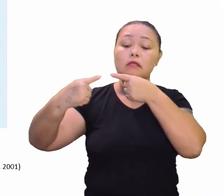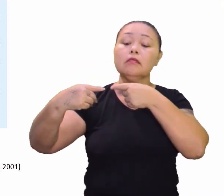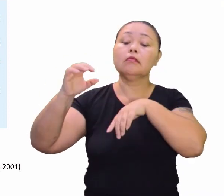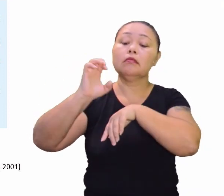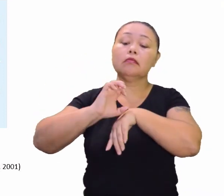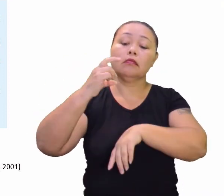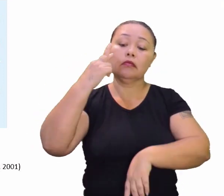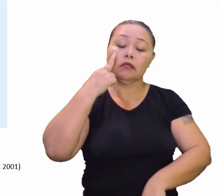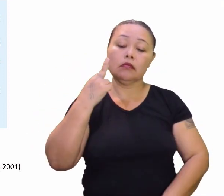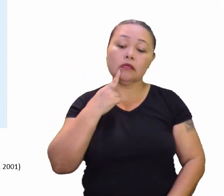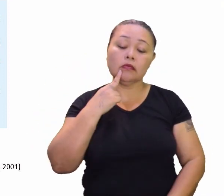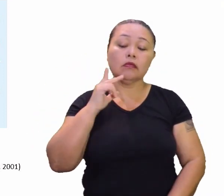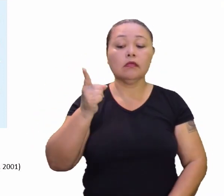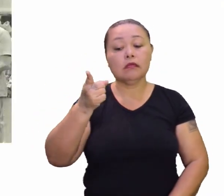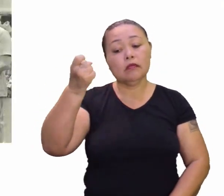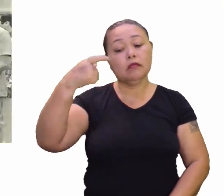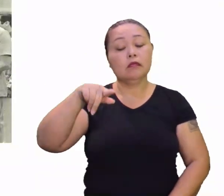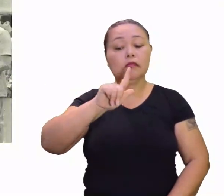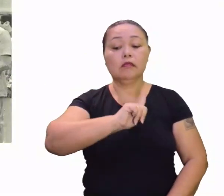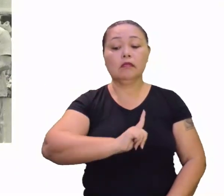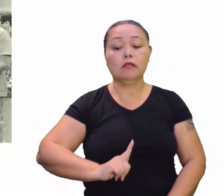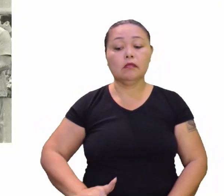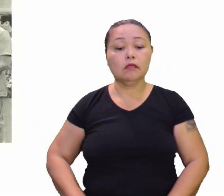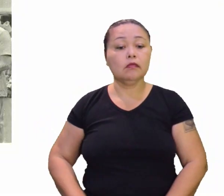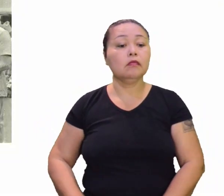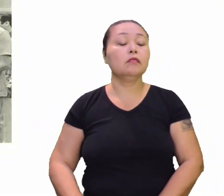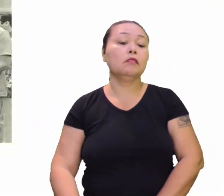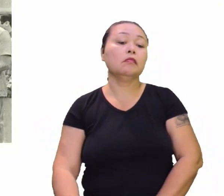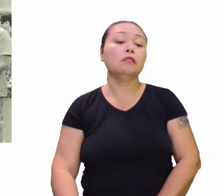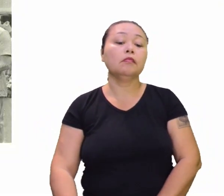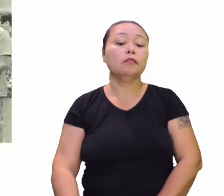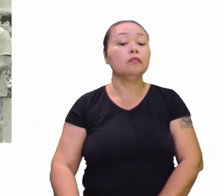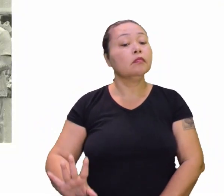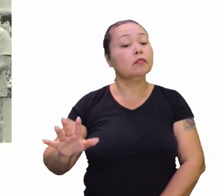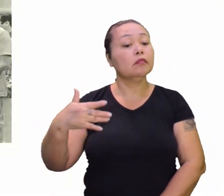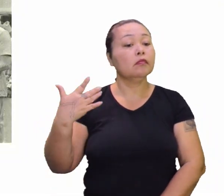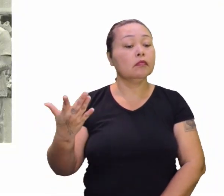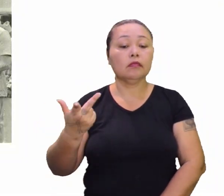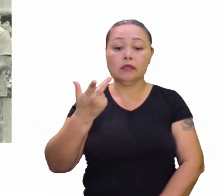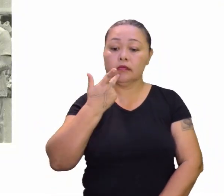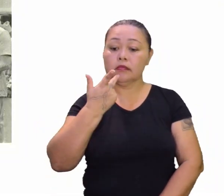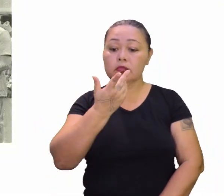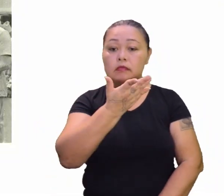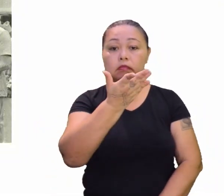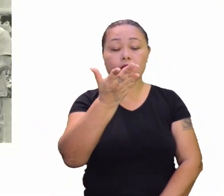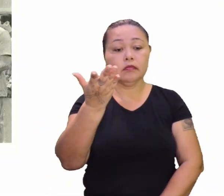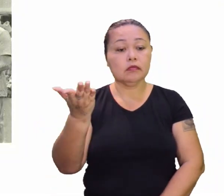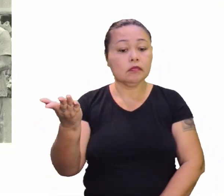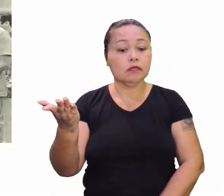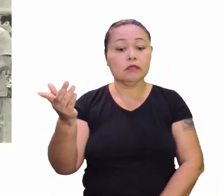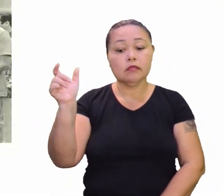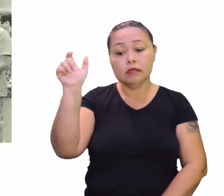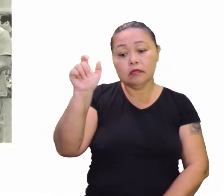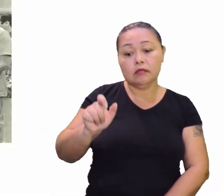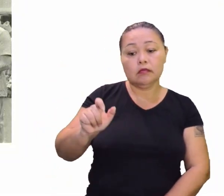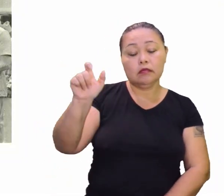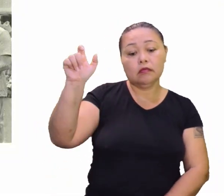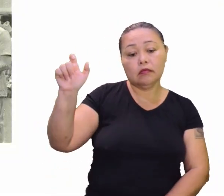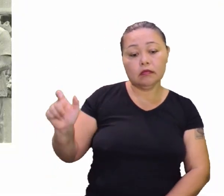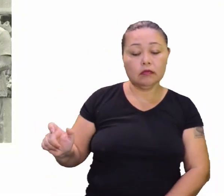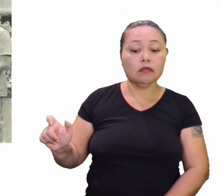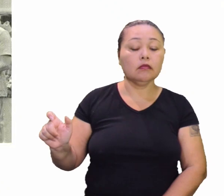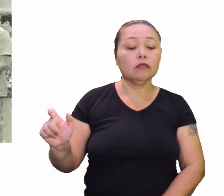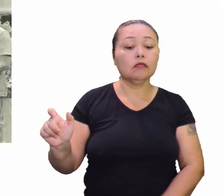de Rondônia. Exatamente. Inclusive o ex-governador. Vamos lá. Falamos para você dessas